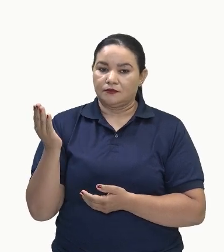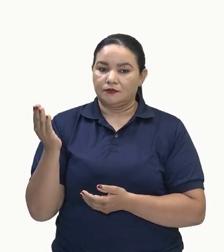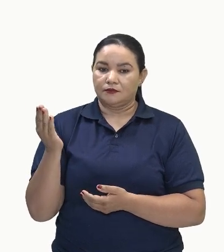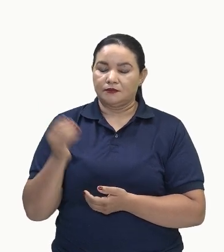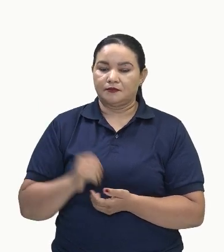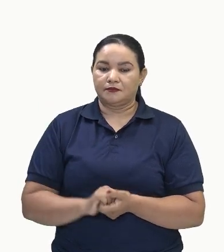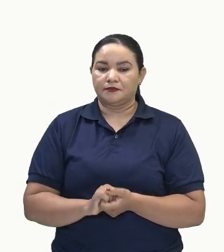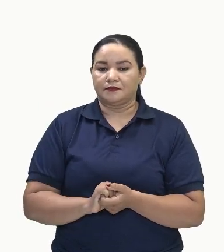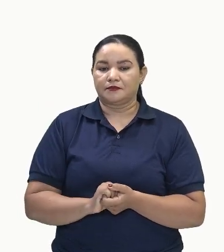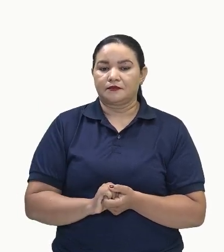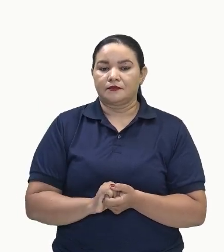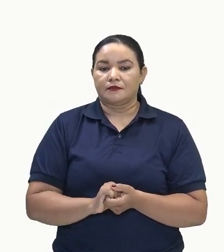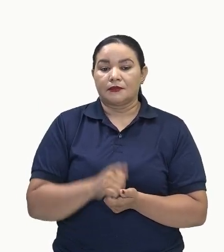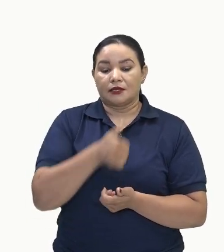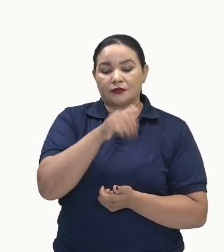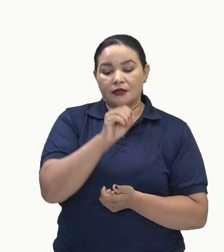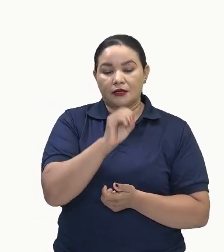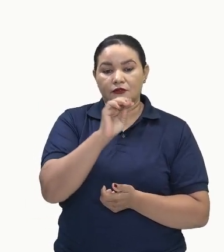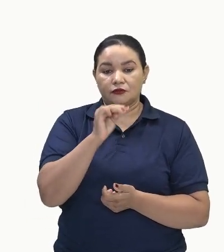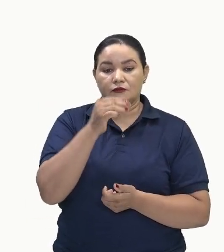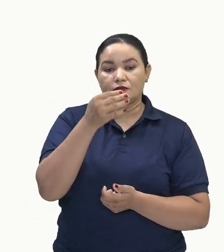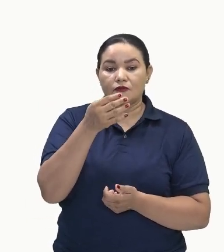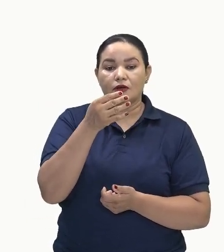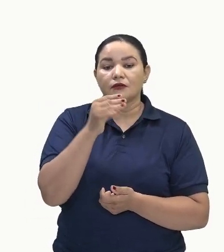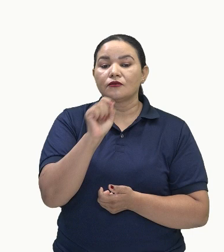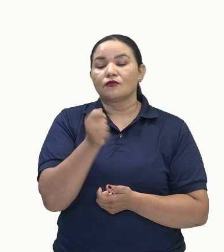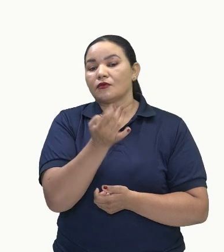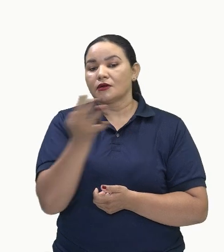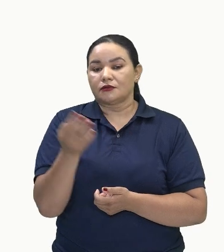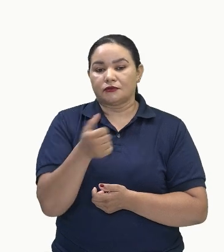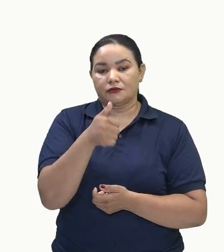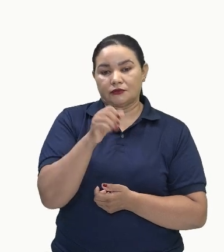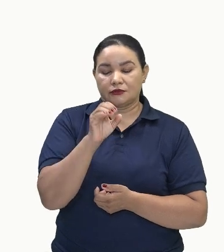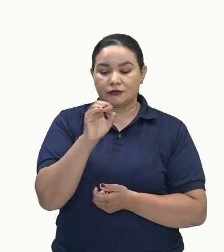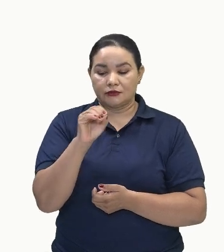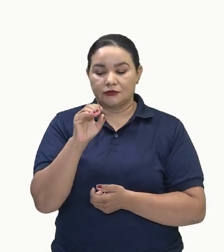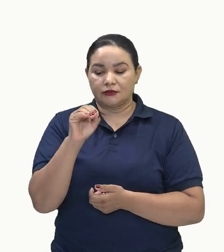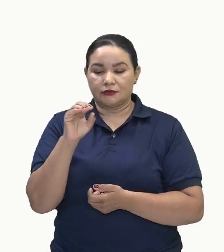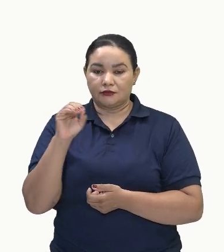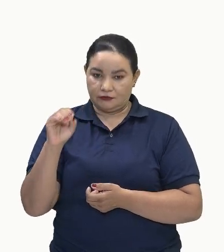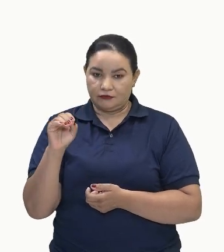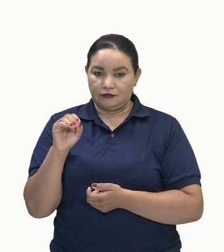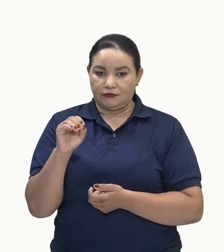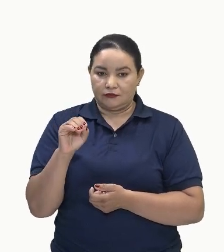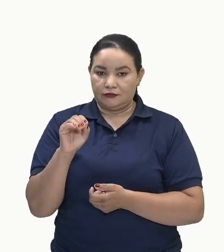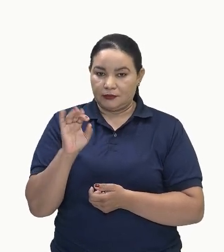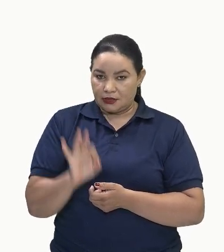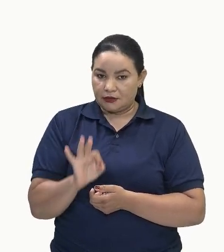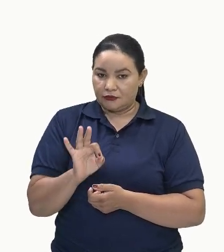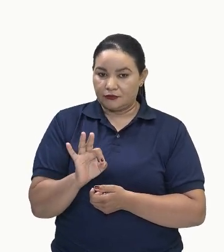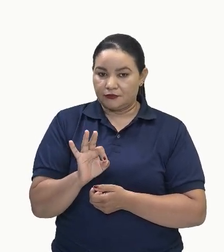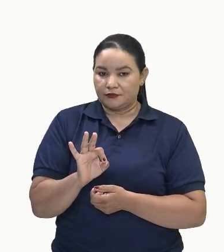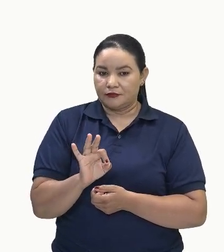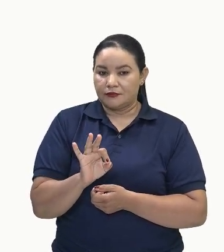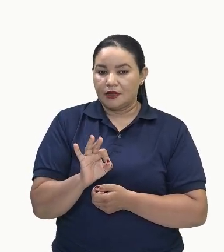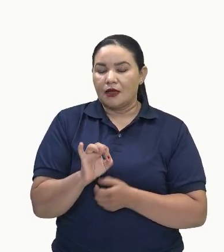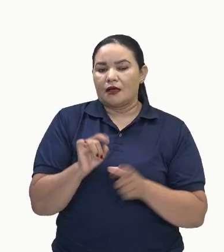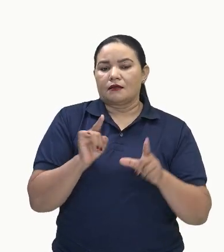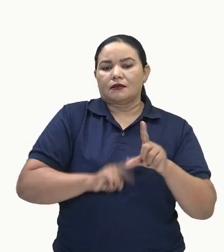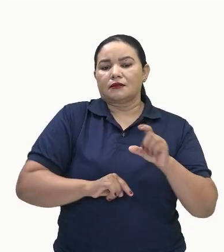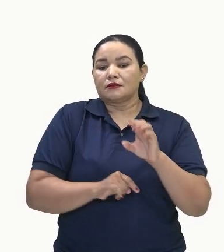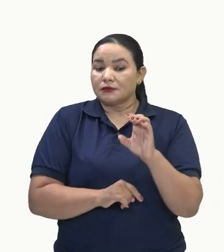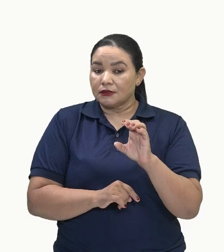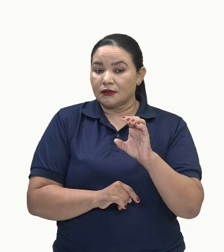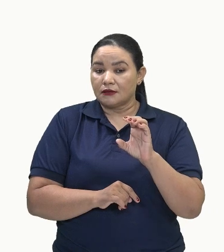Então, 10 elevado ao expoente 4 é exatamente igual a 10.000, certo? E na letra C,